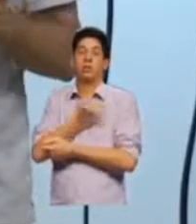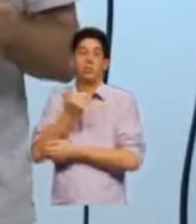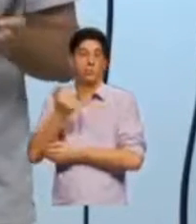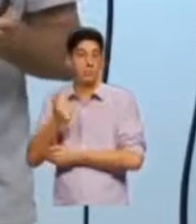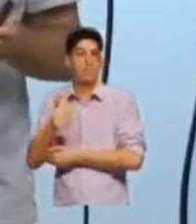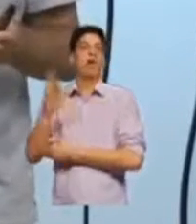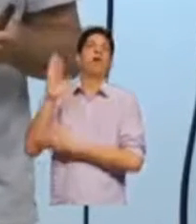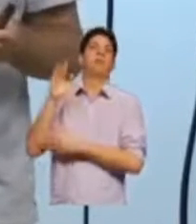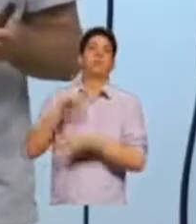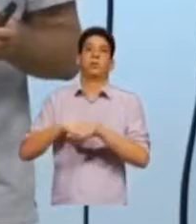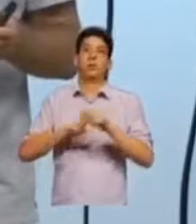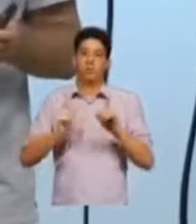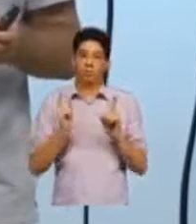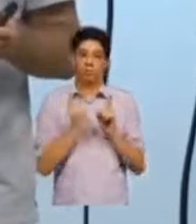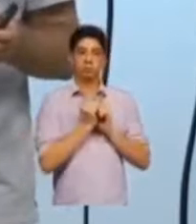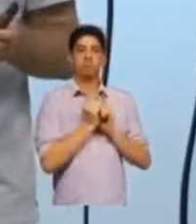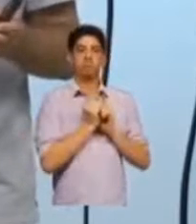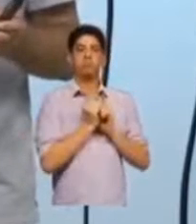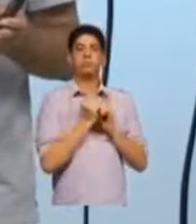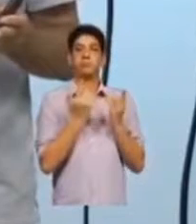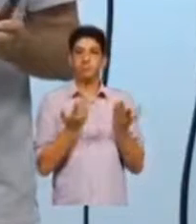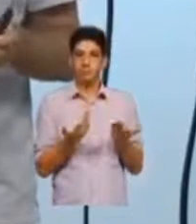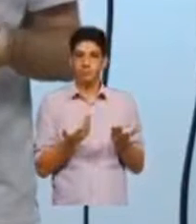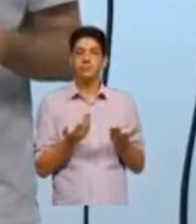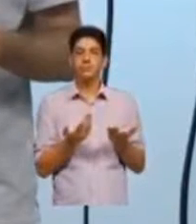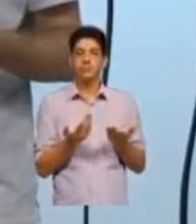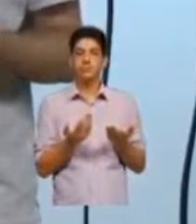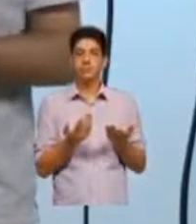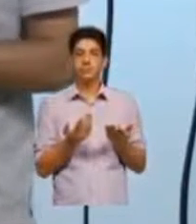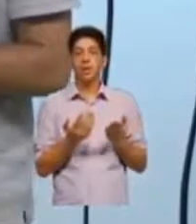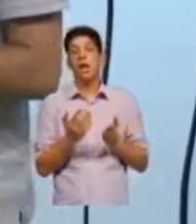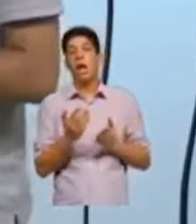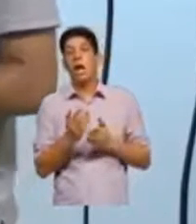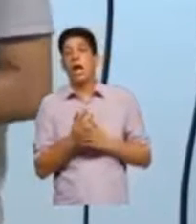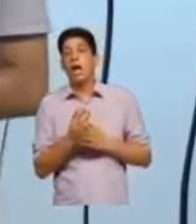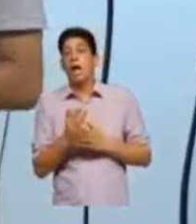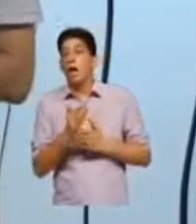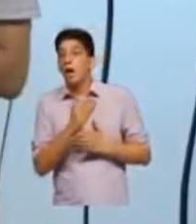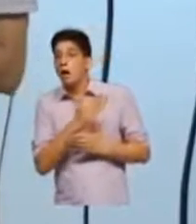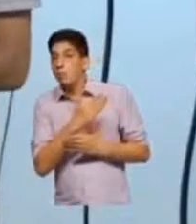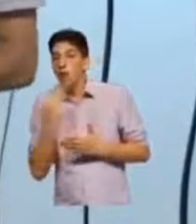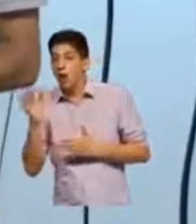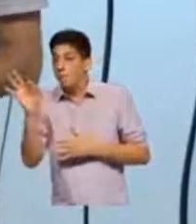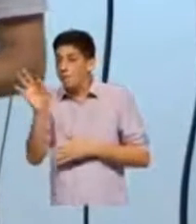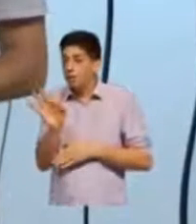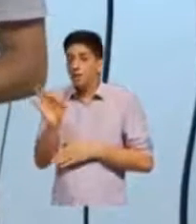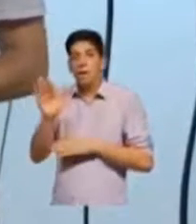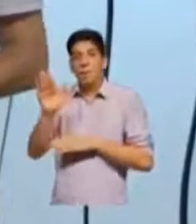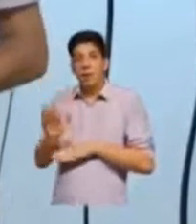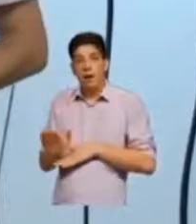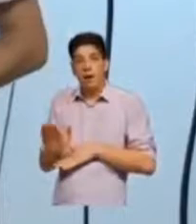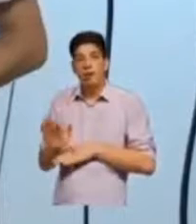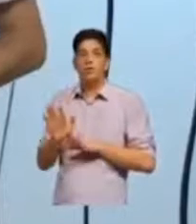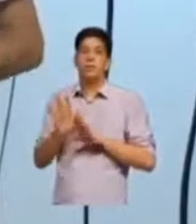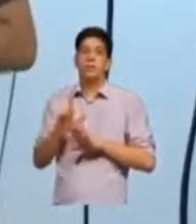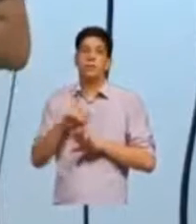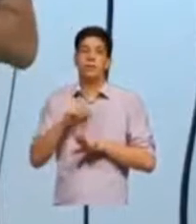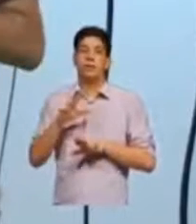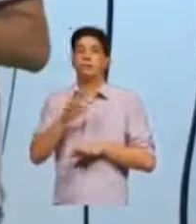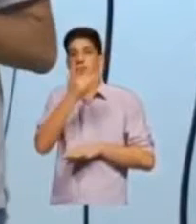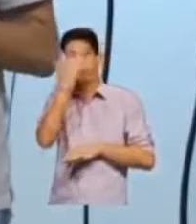para pouquíssimo tempo, apesar de ter uma letalidade baixa, mas nós temos casos confirmados de pessoas infectadas